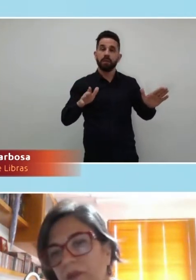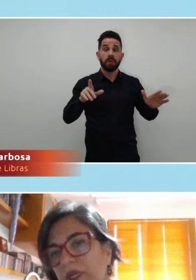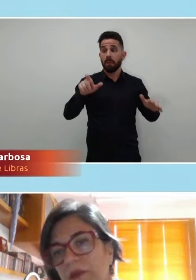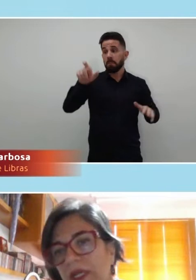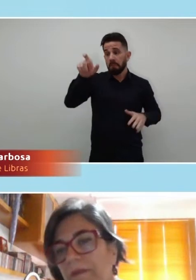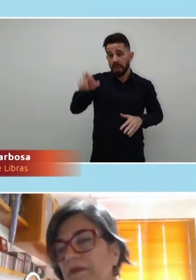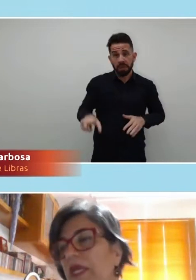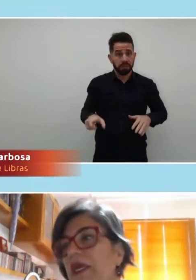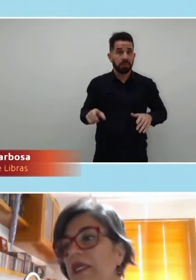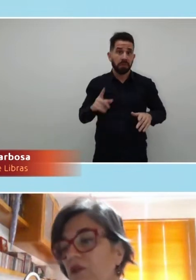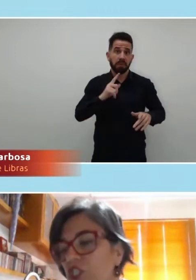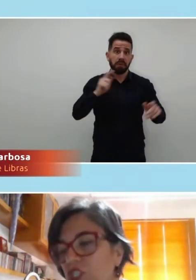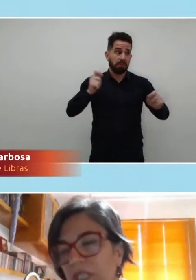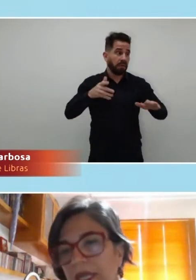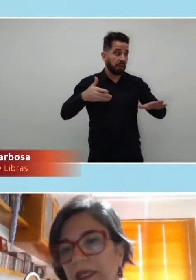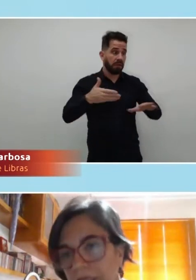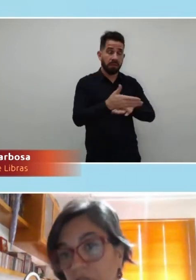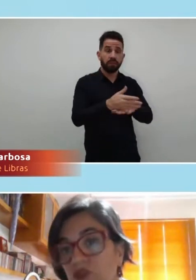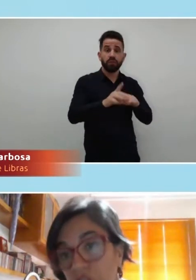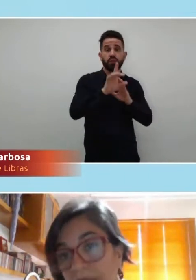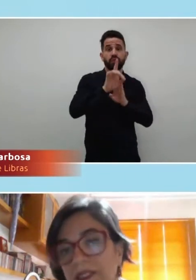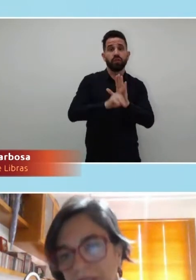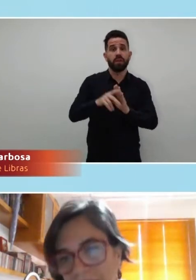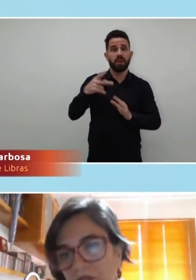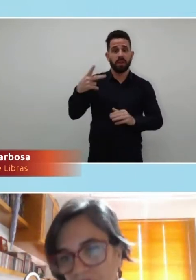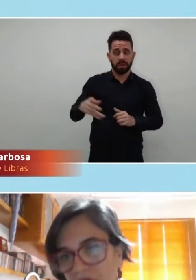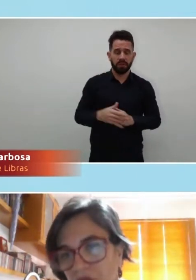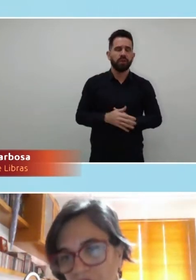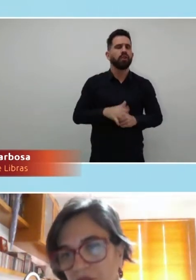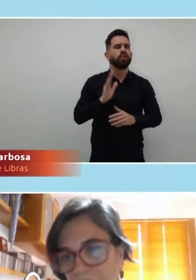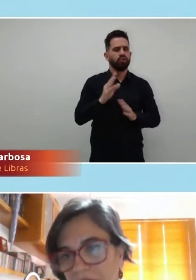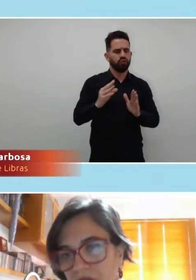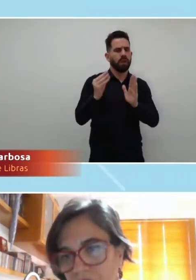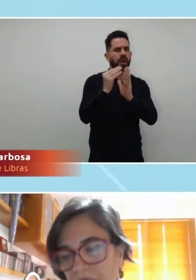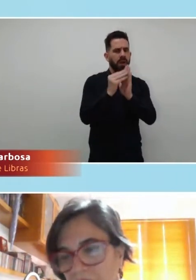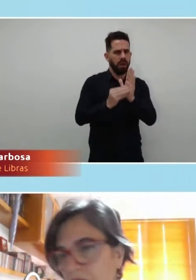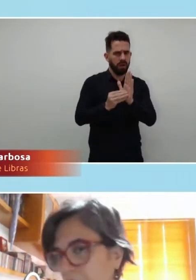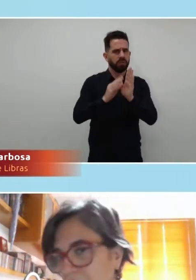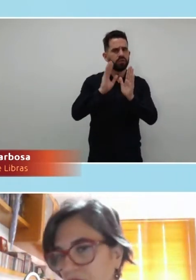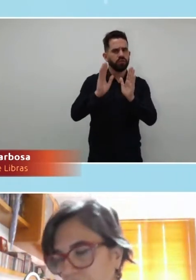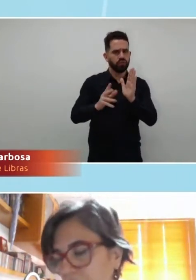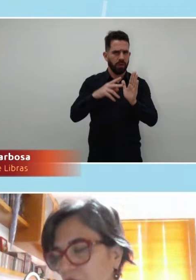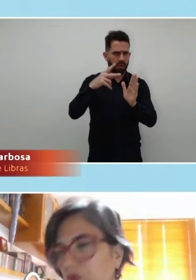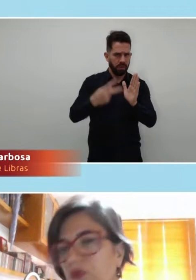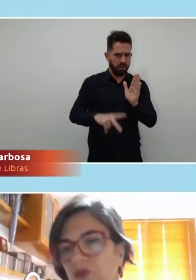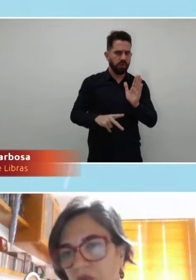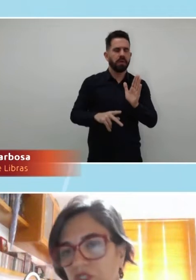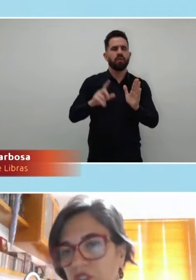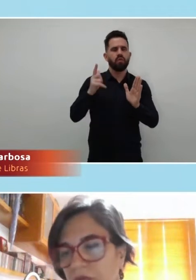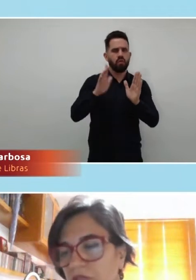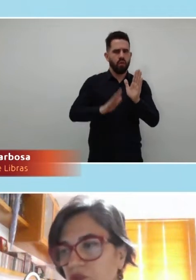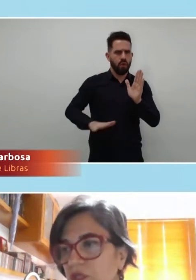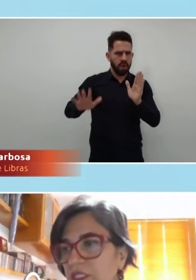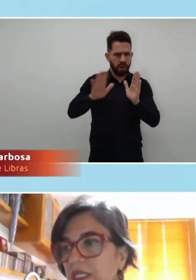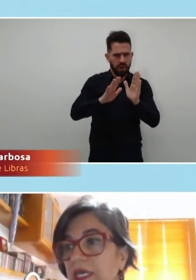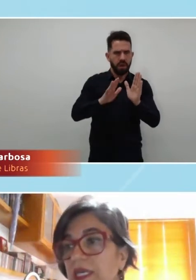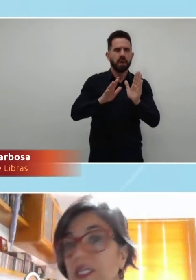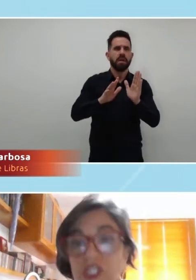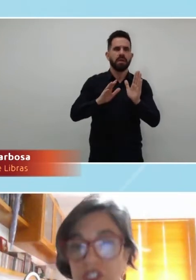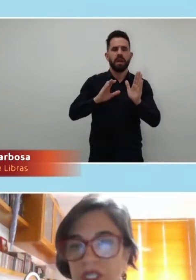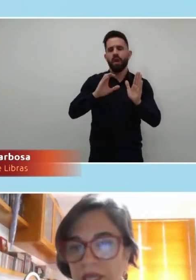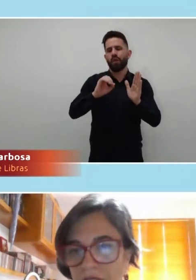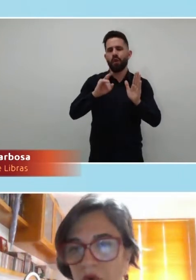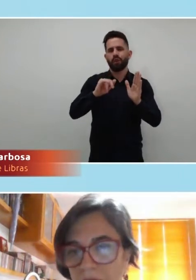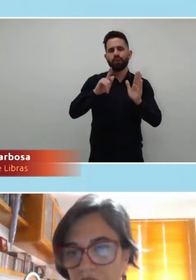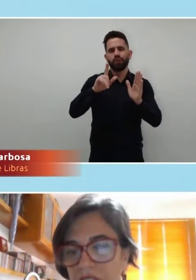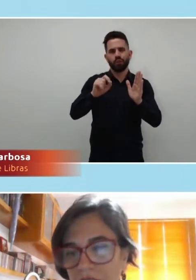circular por aí. Então, a gente tem isso já escrito nos nossos planos, sim, no plano diretor, no Código de Edificações, e a gente